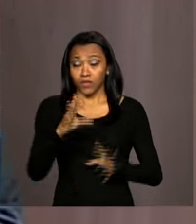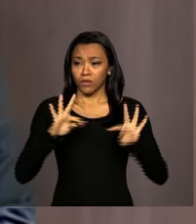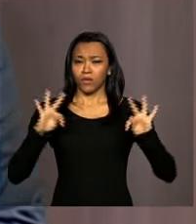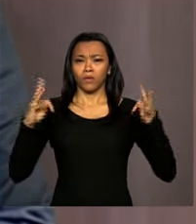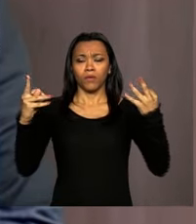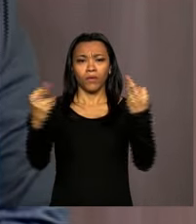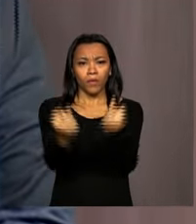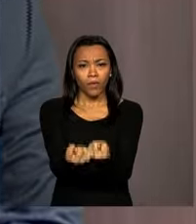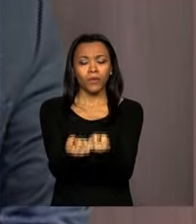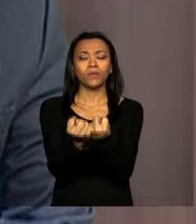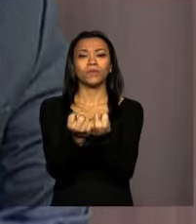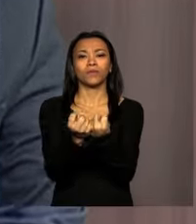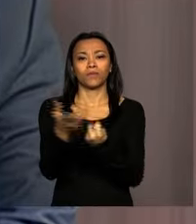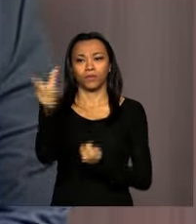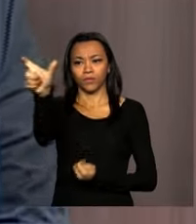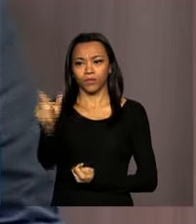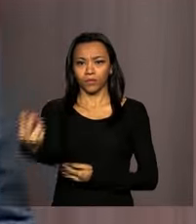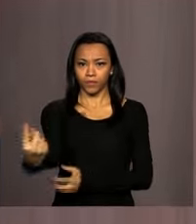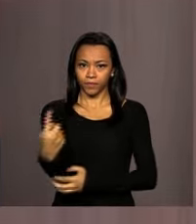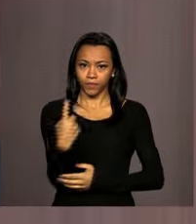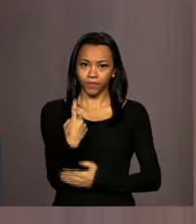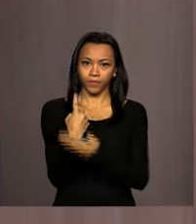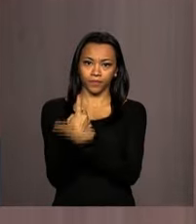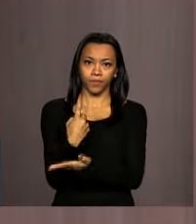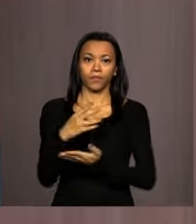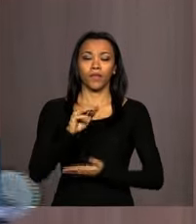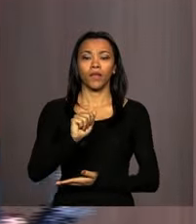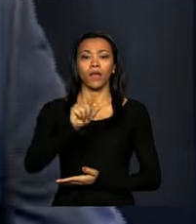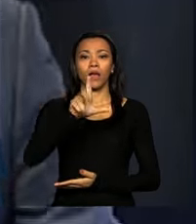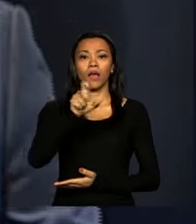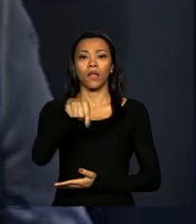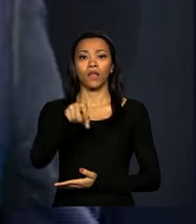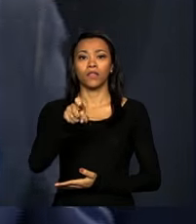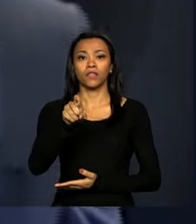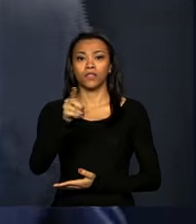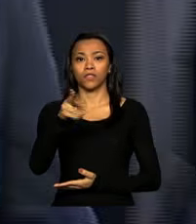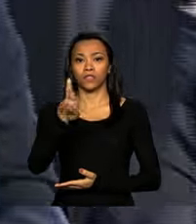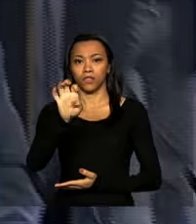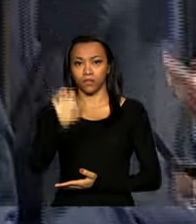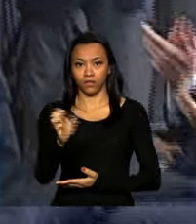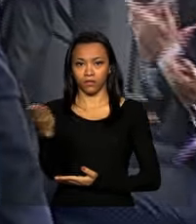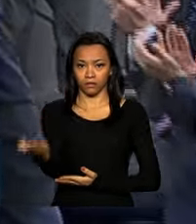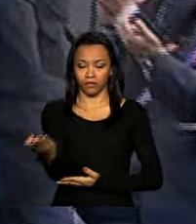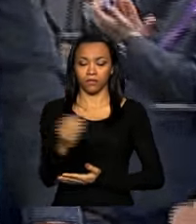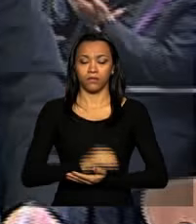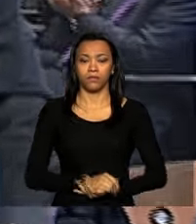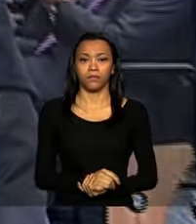Brasil, senhor Alexandre Abreu.